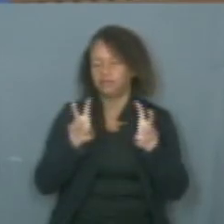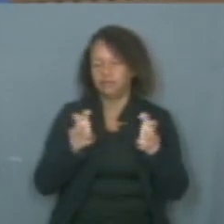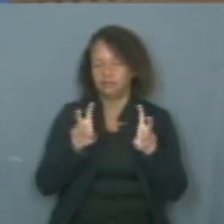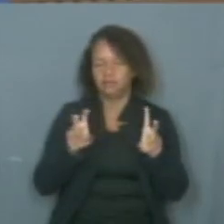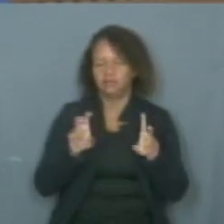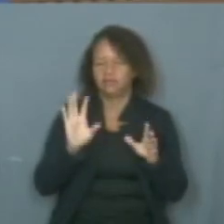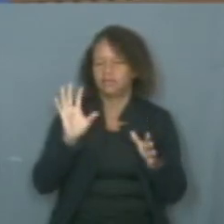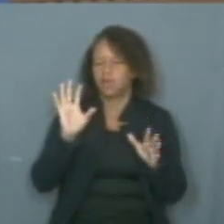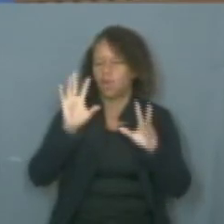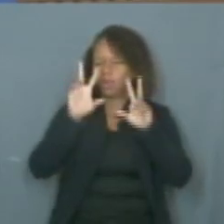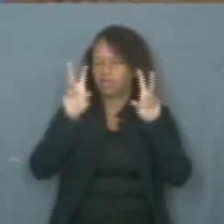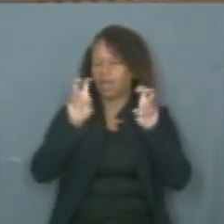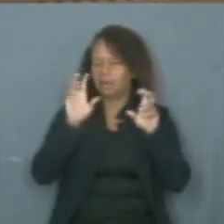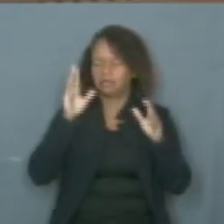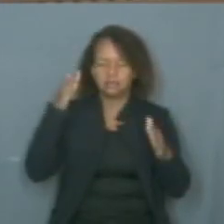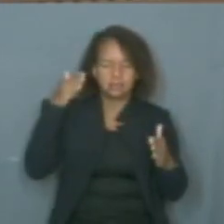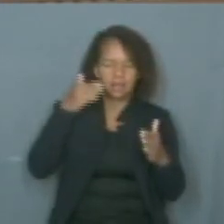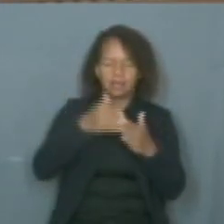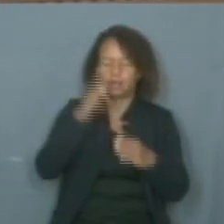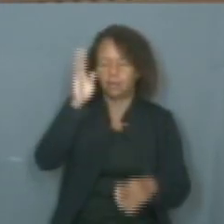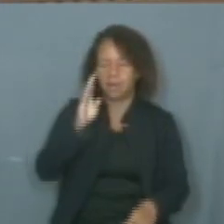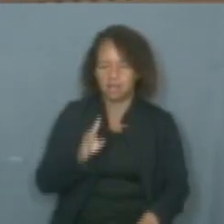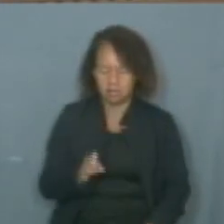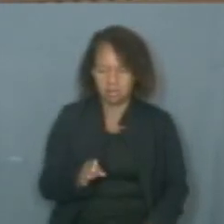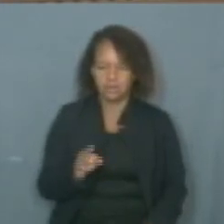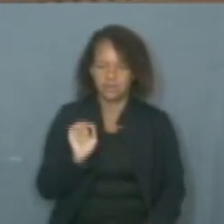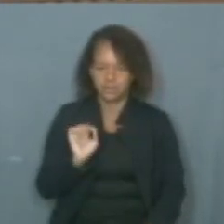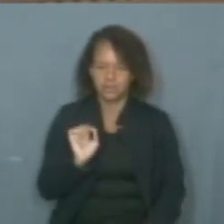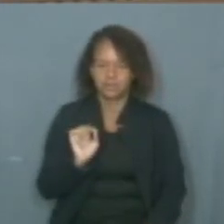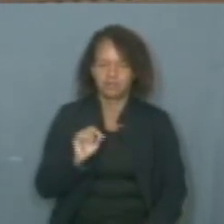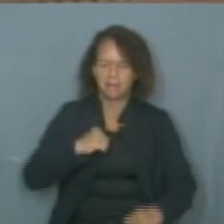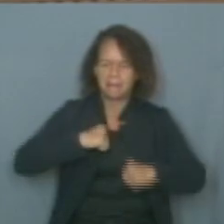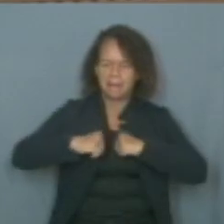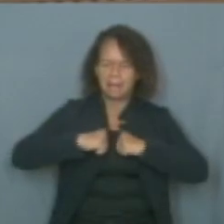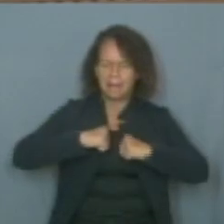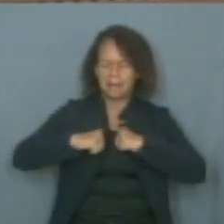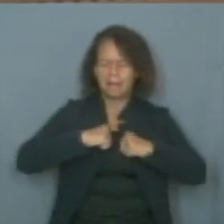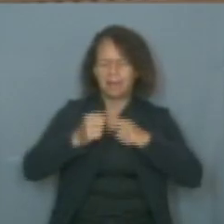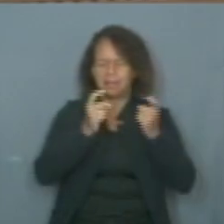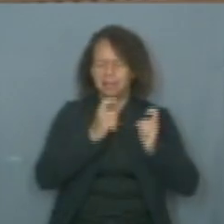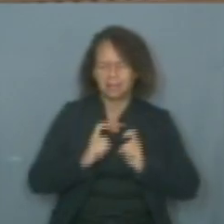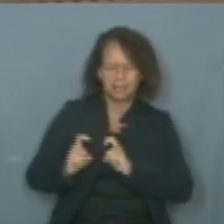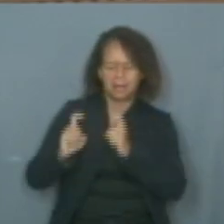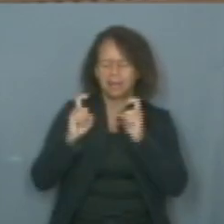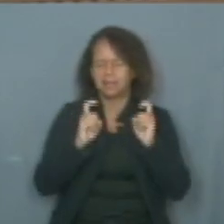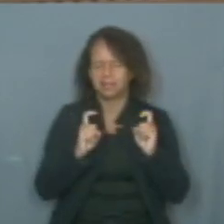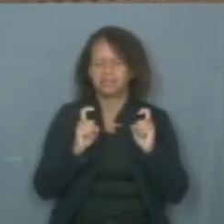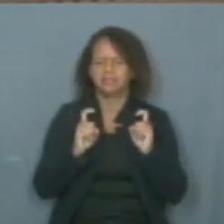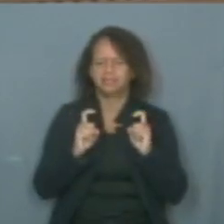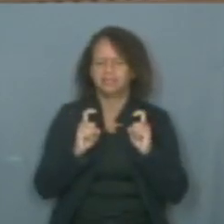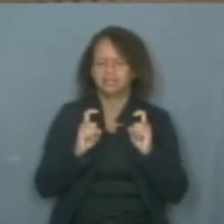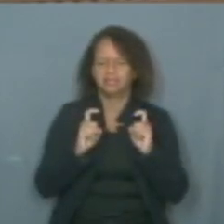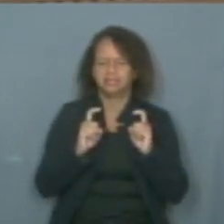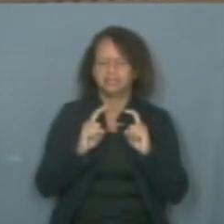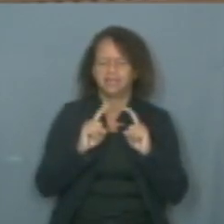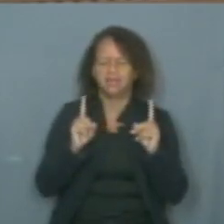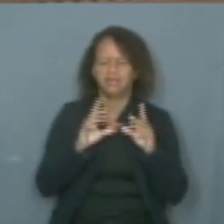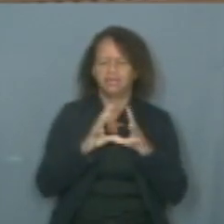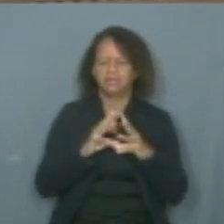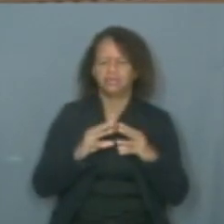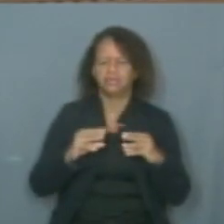tema central do Brasil, que nos últimos dias foi muito debatido, muito discutido, só que foi saindo de